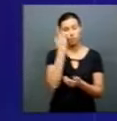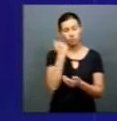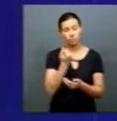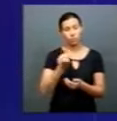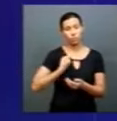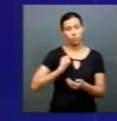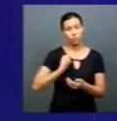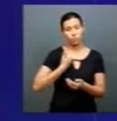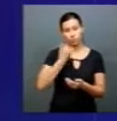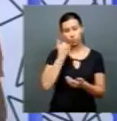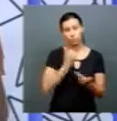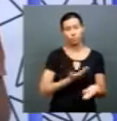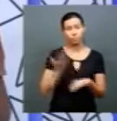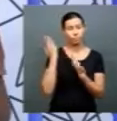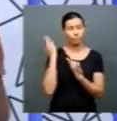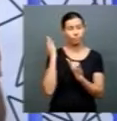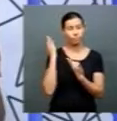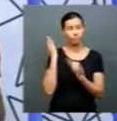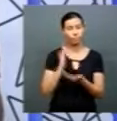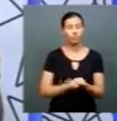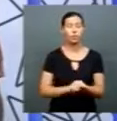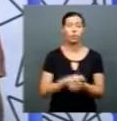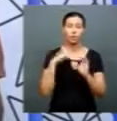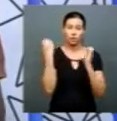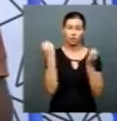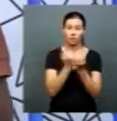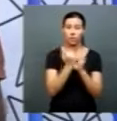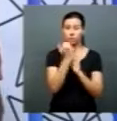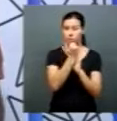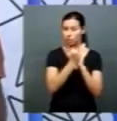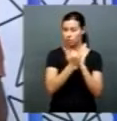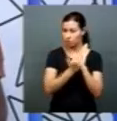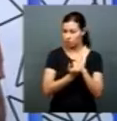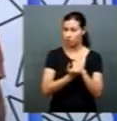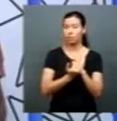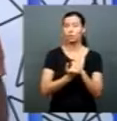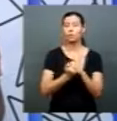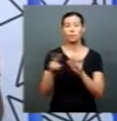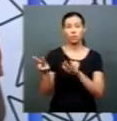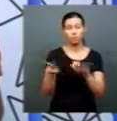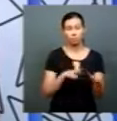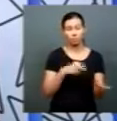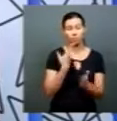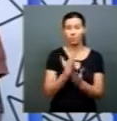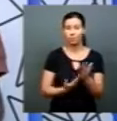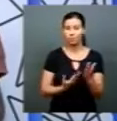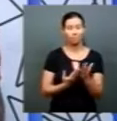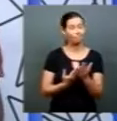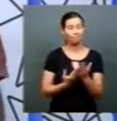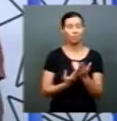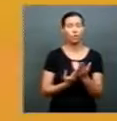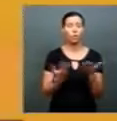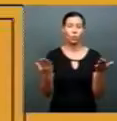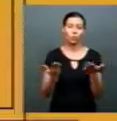que aparecem aí na tela. Esses são os eventos programados para essa semana. Não perca! Por hoje é só.